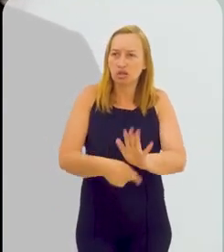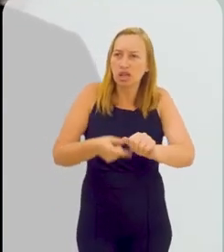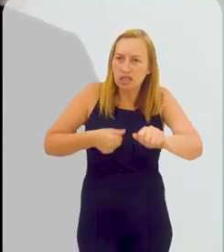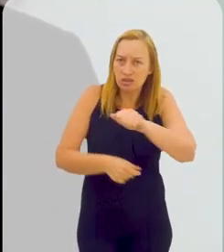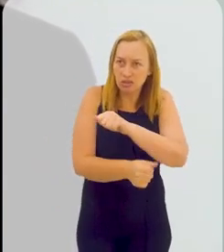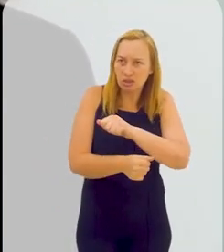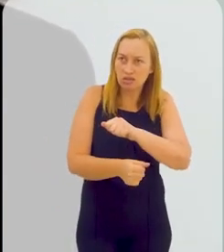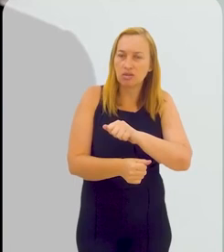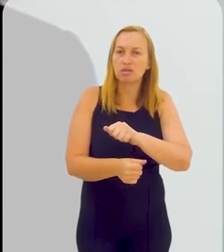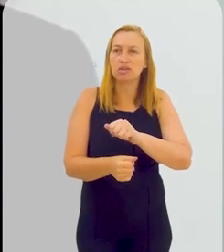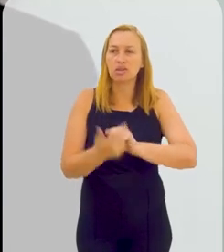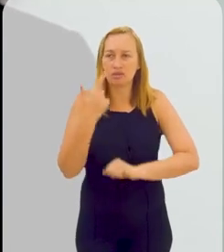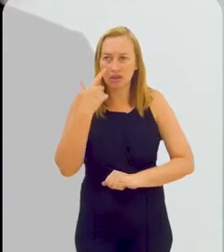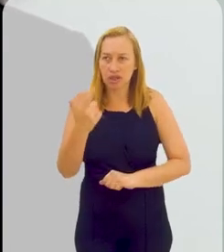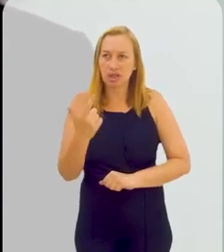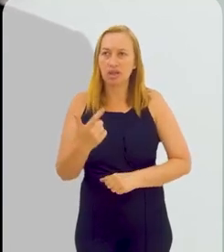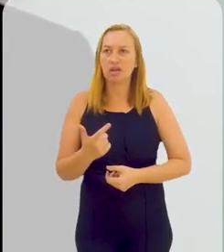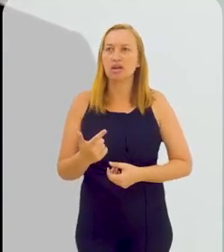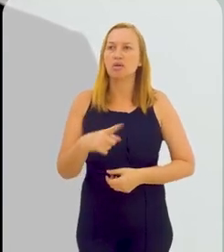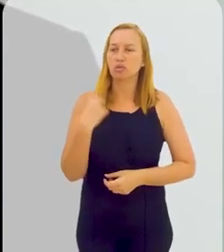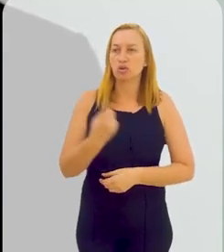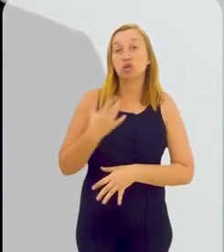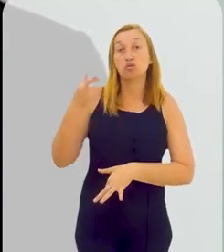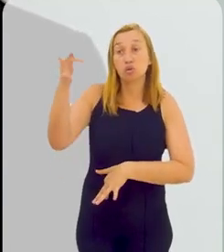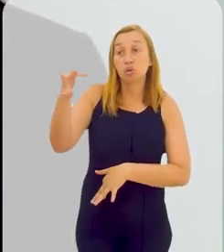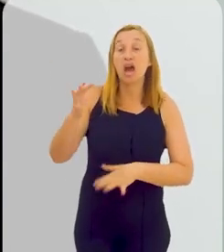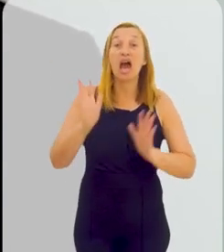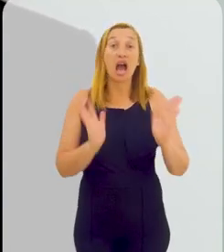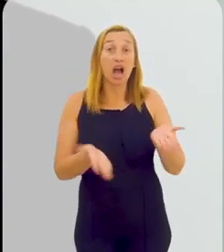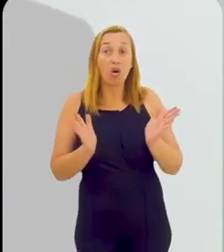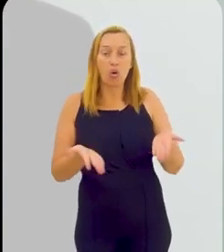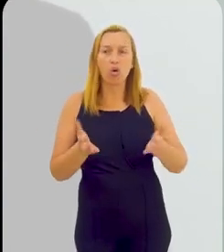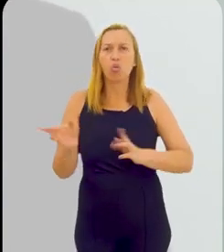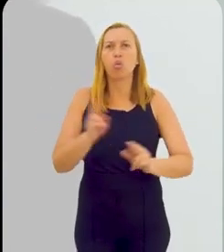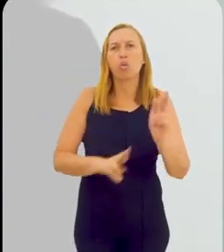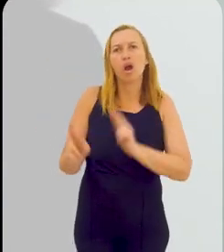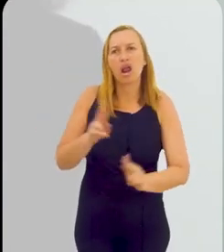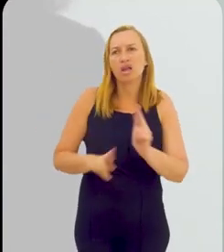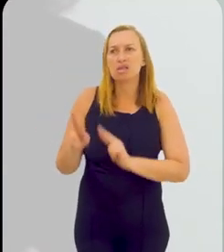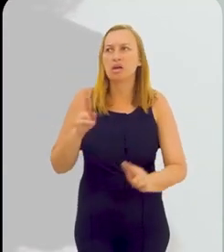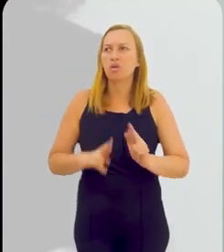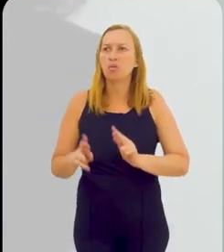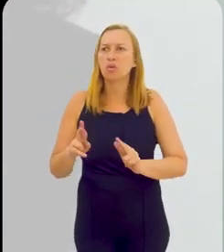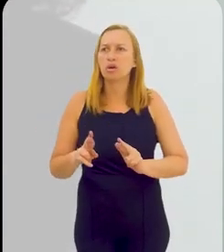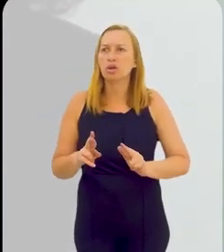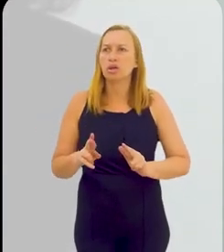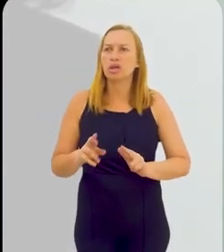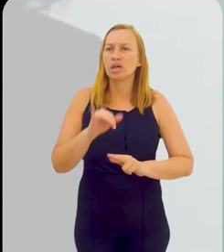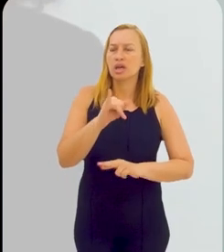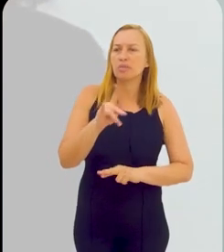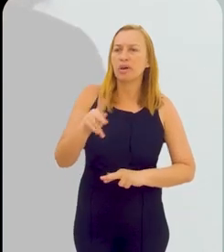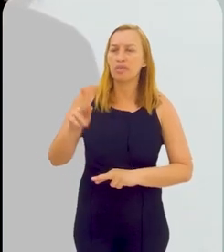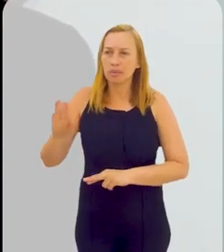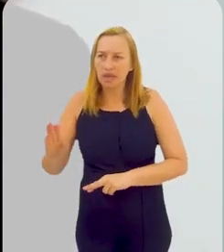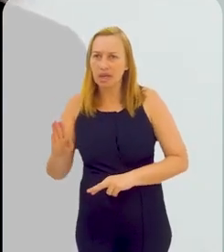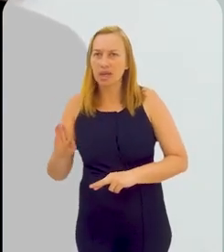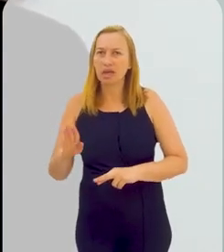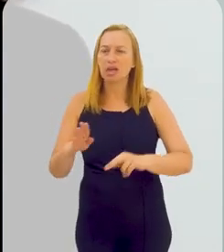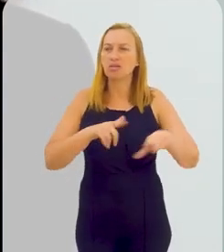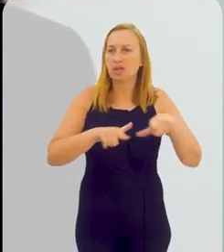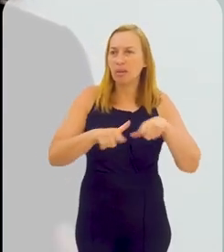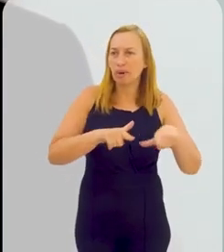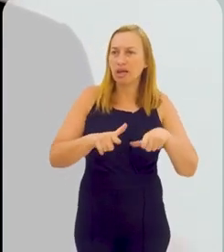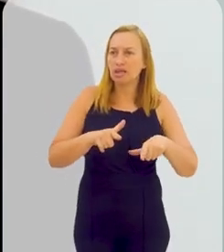esses investimentos que estão se desenhando aí para o nosso futuro. Agora, em relação à atuação do IBP